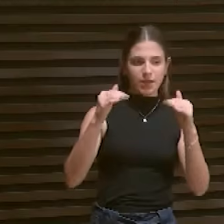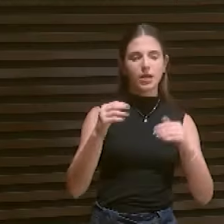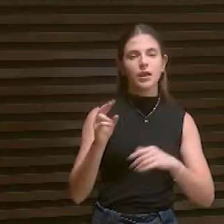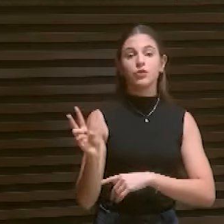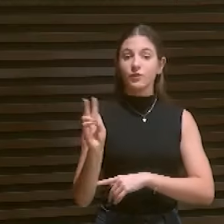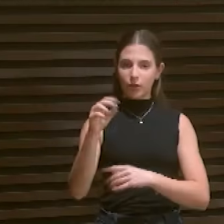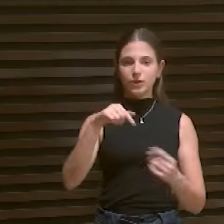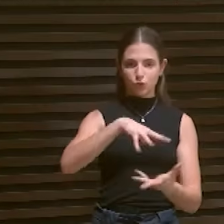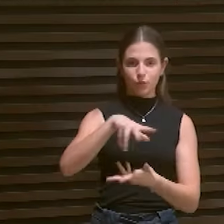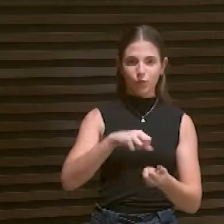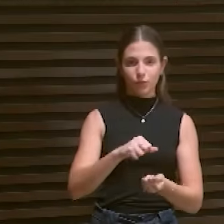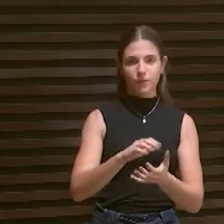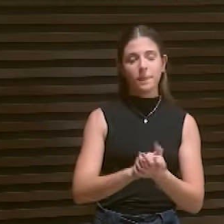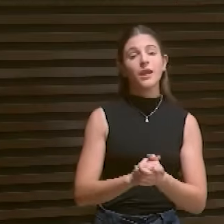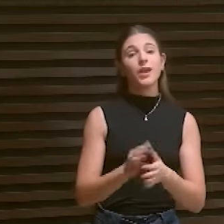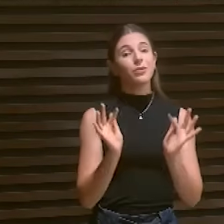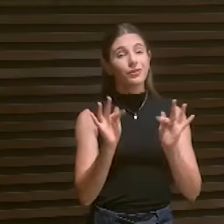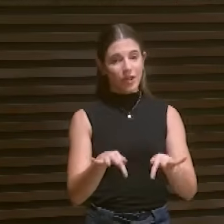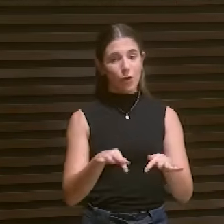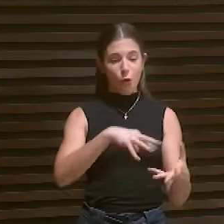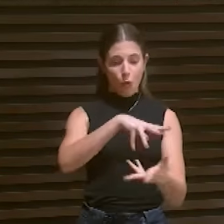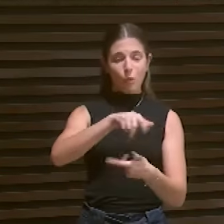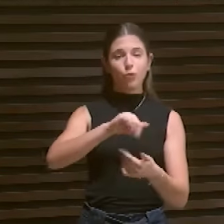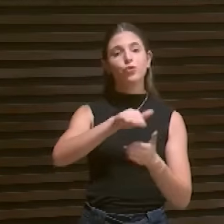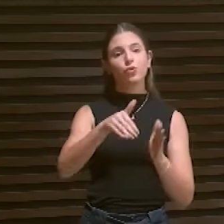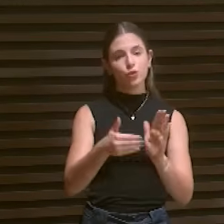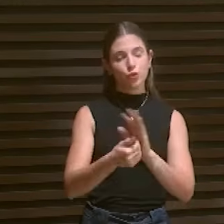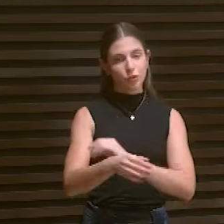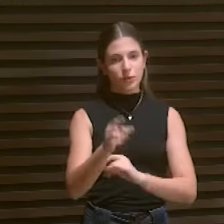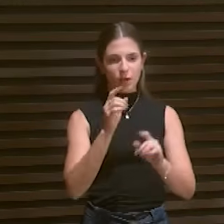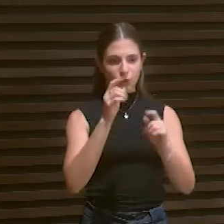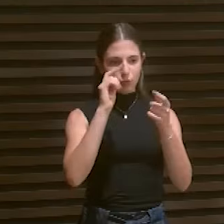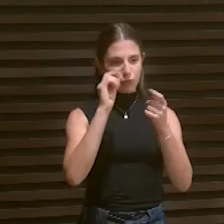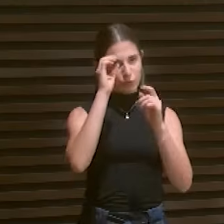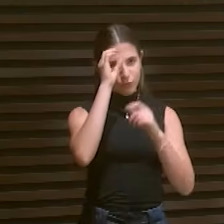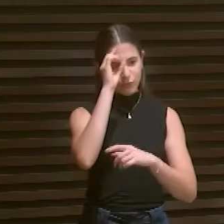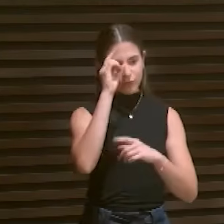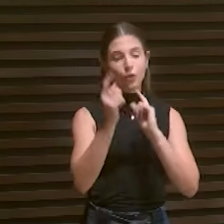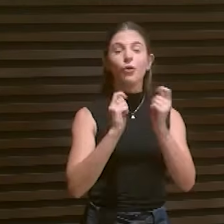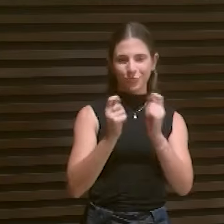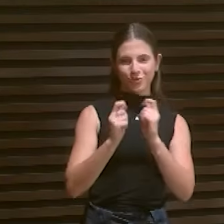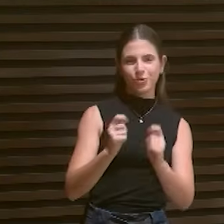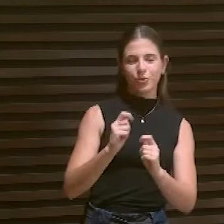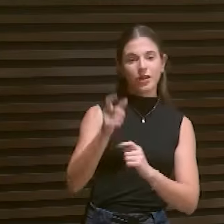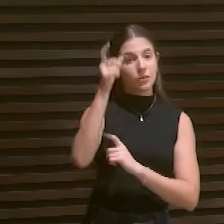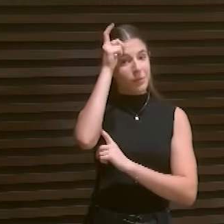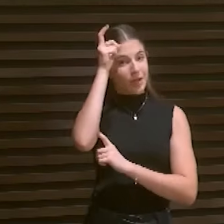forma, o mundo inteiro está sob controle do maligno. É realmente uma esfera sinistra, fecha